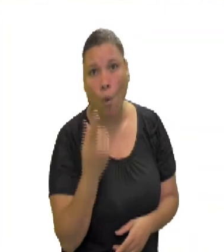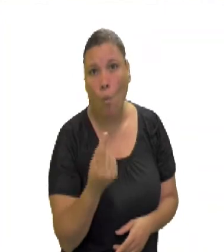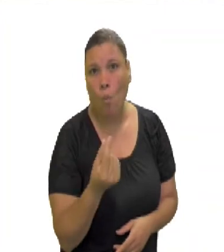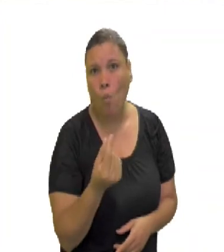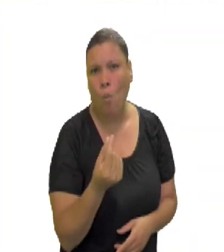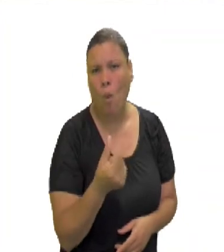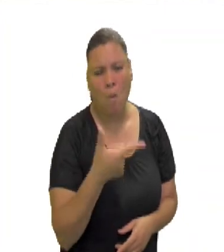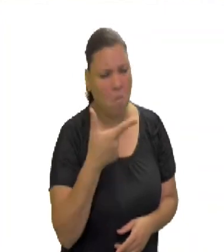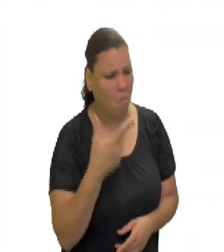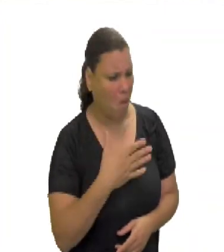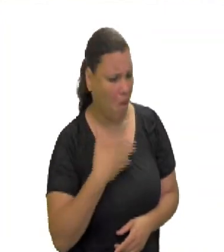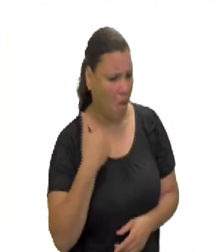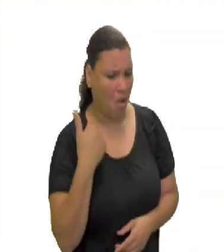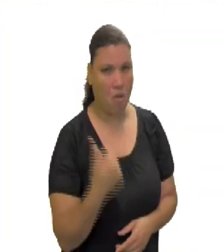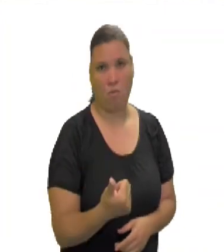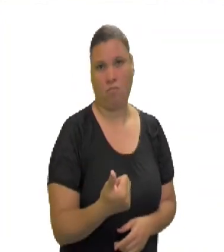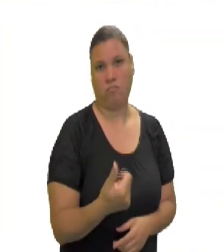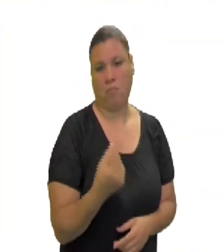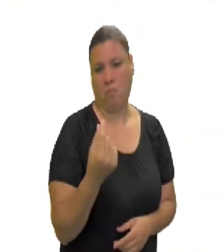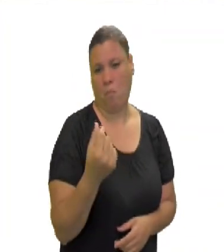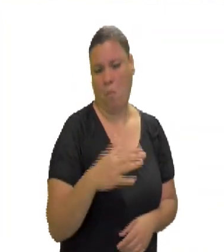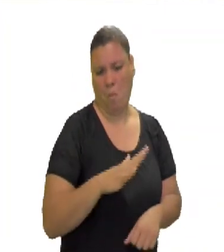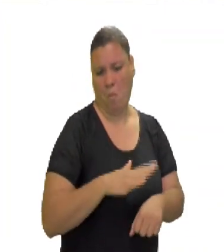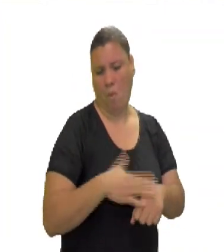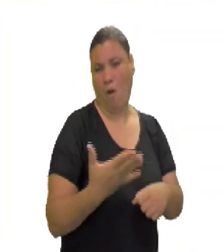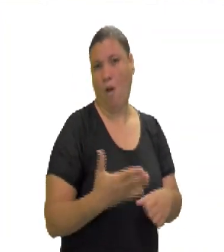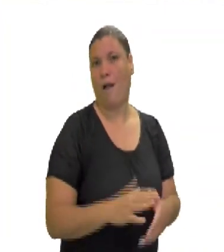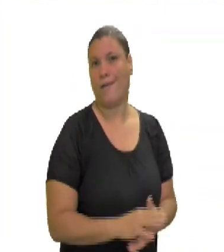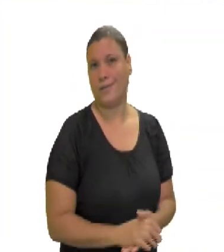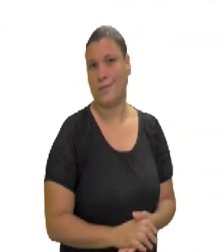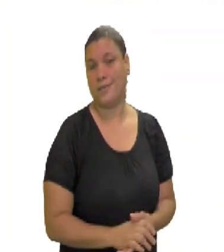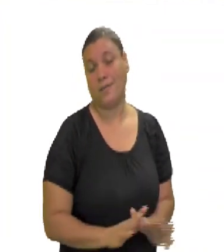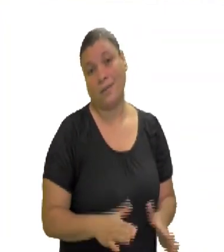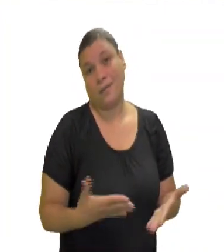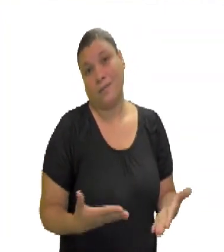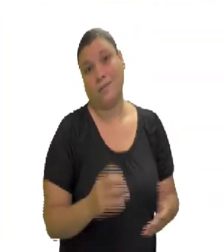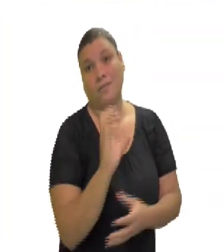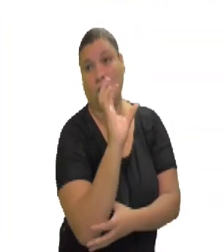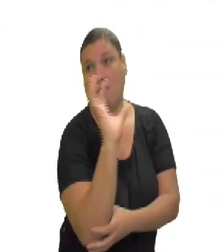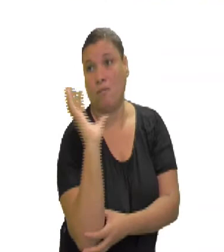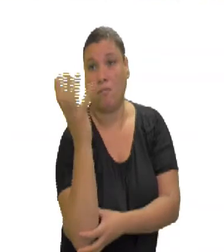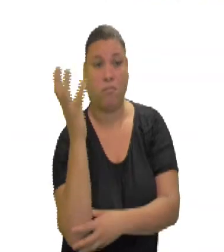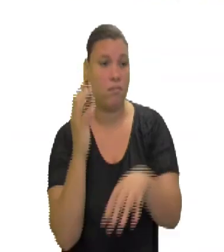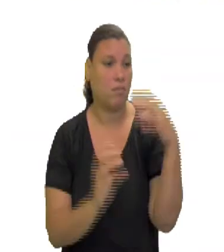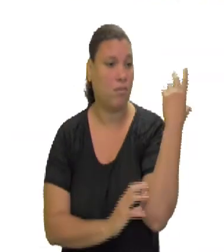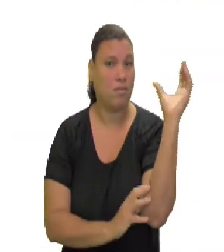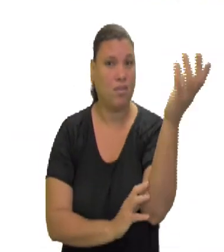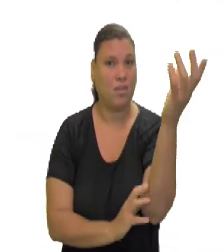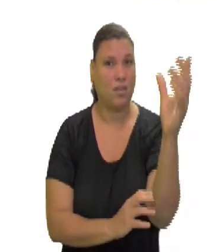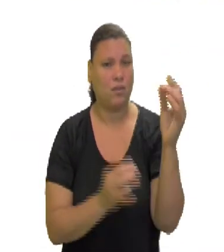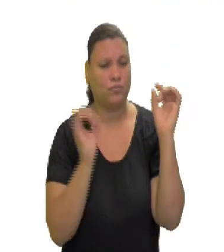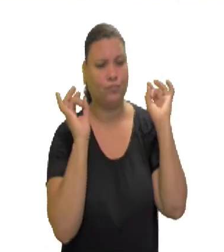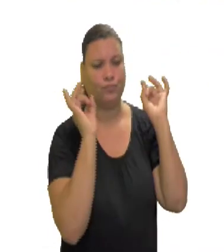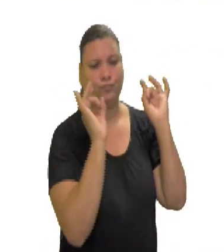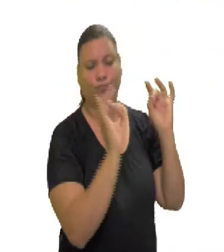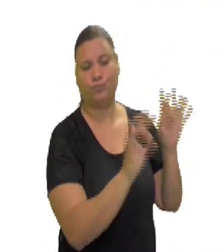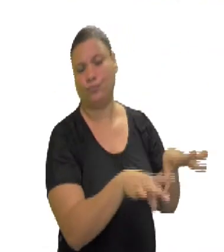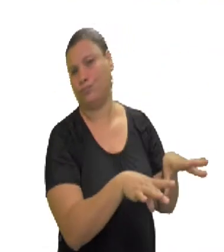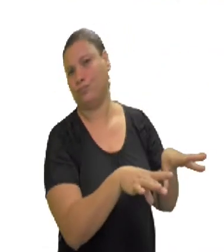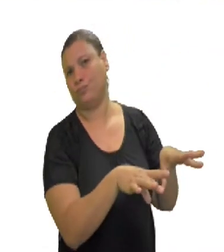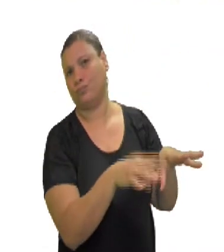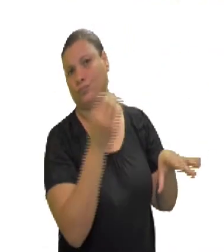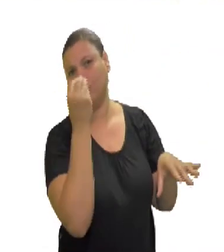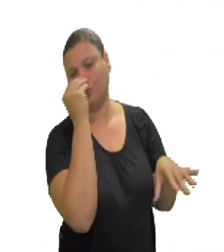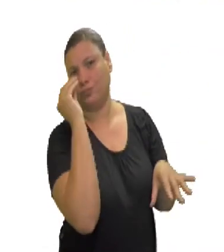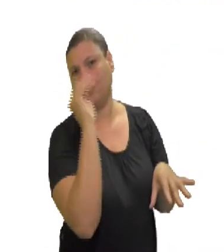Então, foi uma mudança enorme no Brasil em relação ao ouro. Por isso a importância de se saber e entender